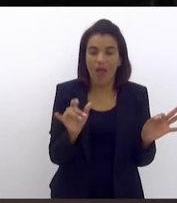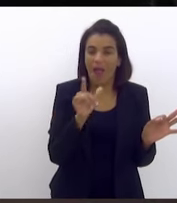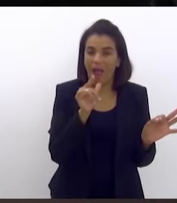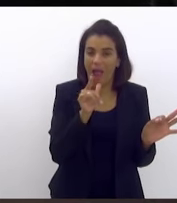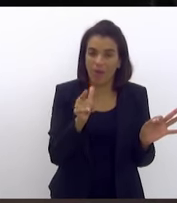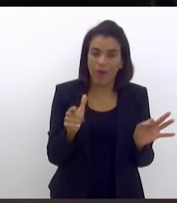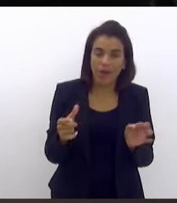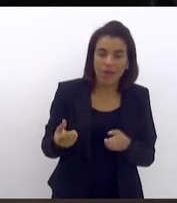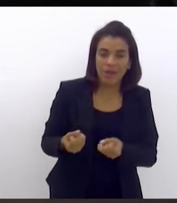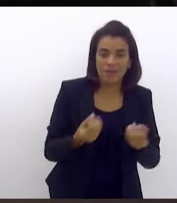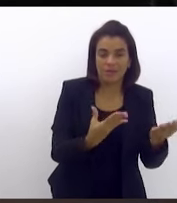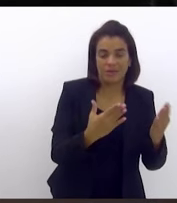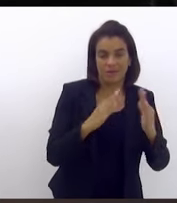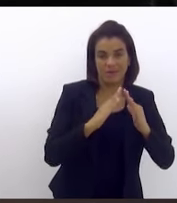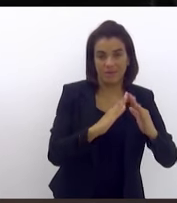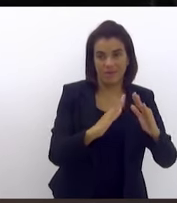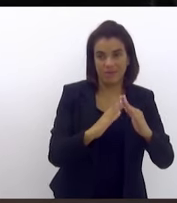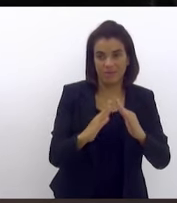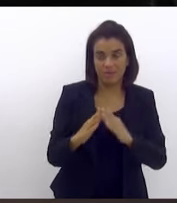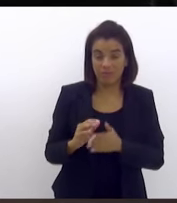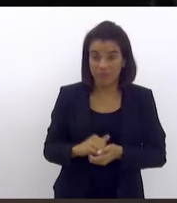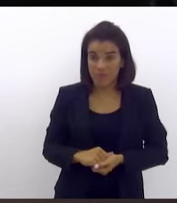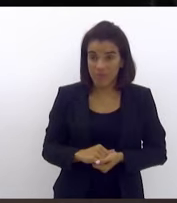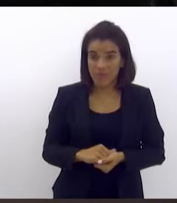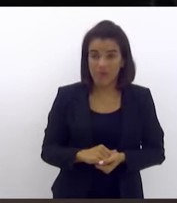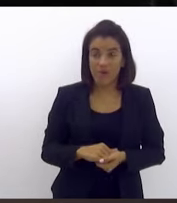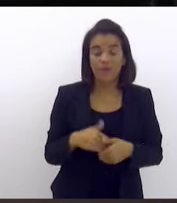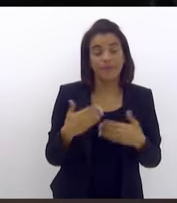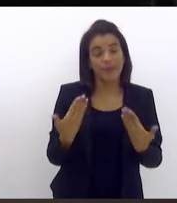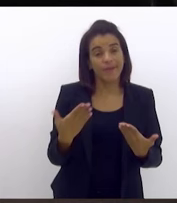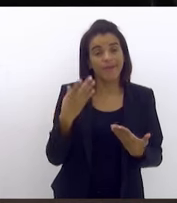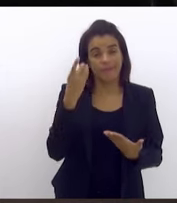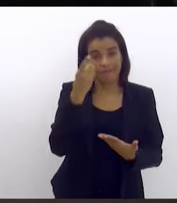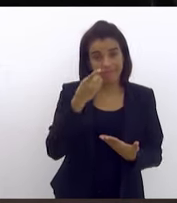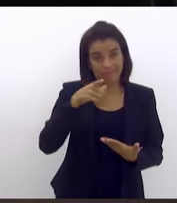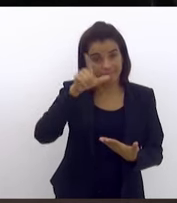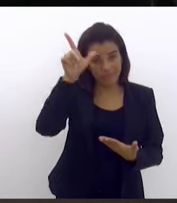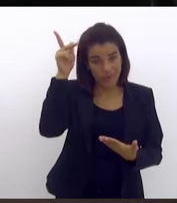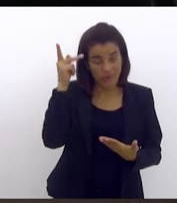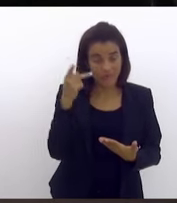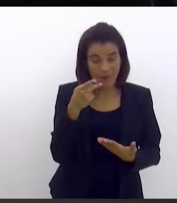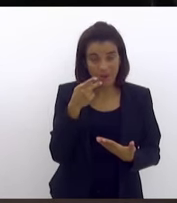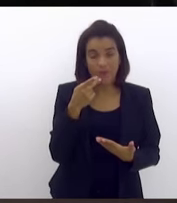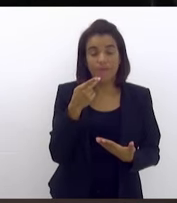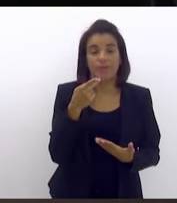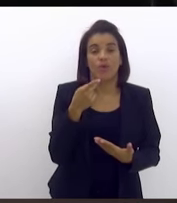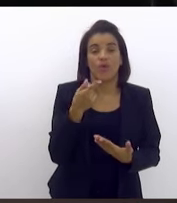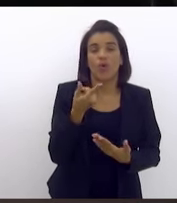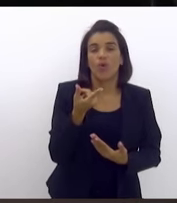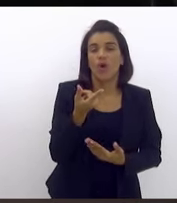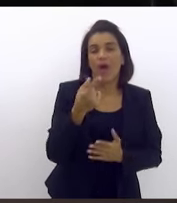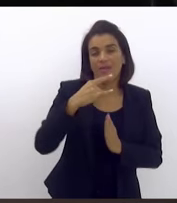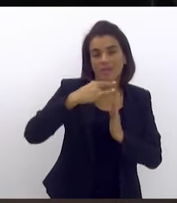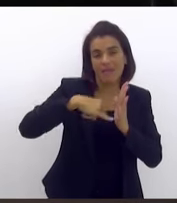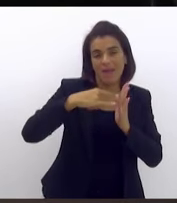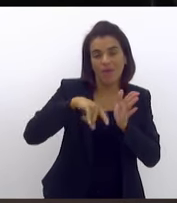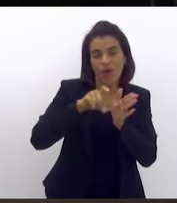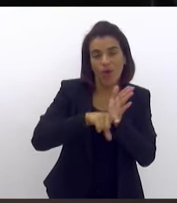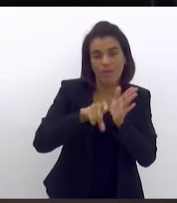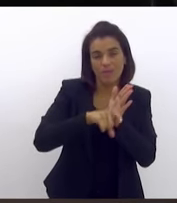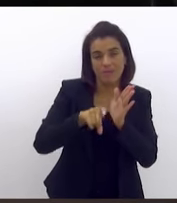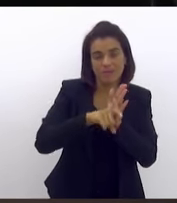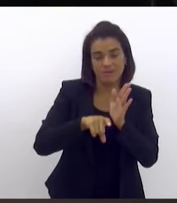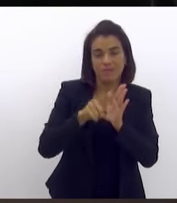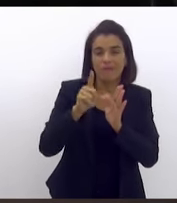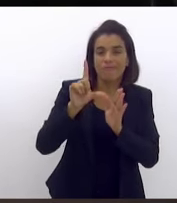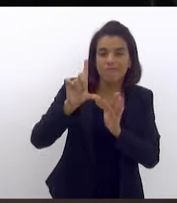foram 4 blocos. E aí, deputado Luiz Paulo, abrangendo mais a questão da tarifa social, hoje uma parcela grande da